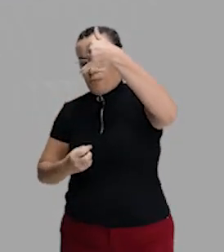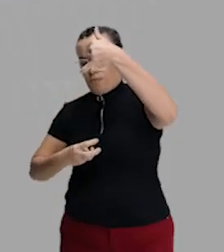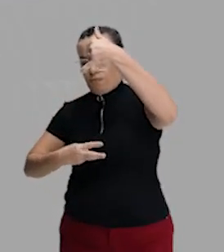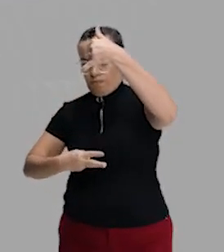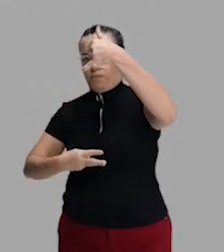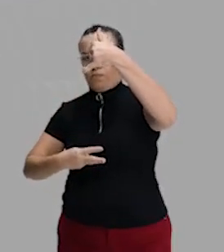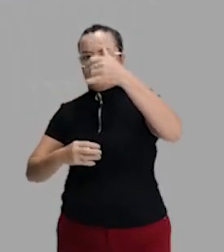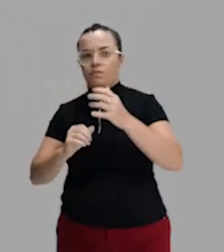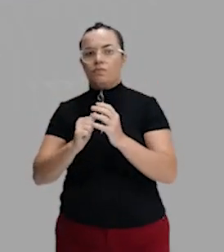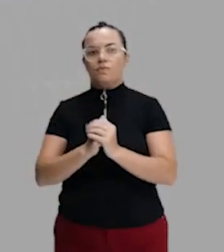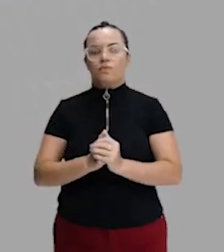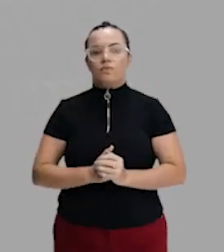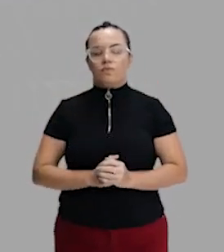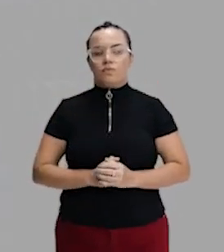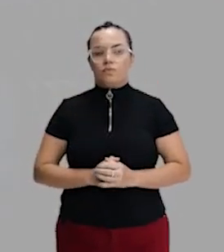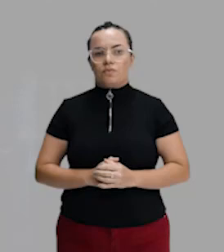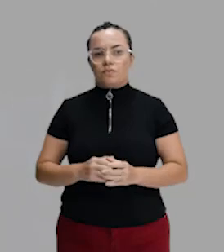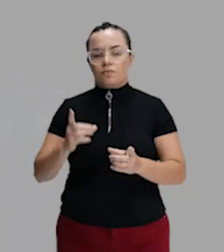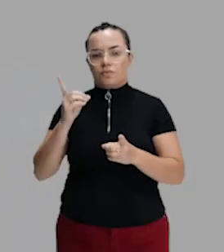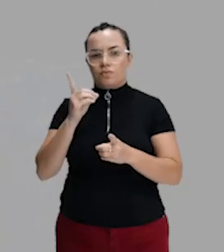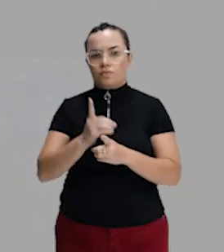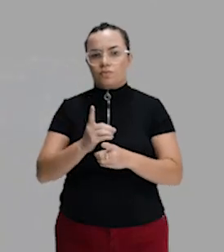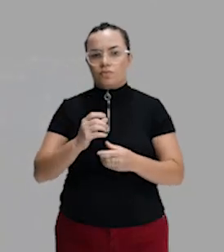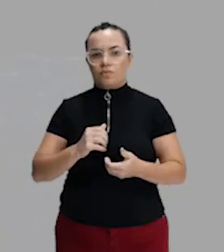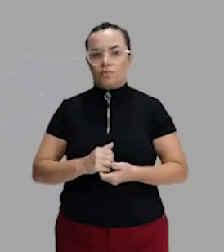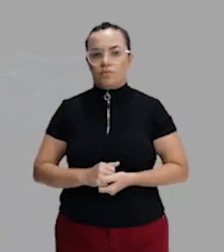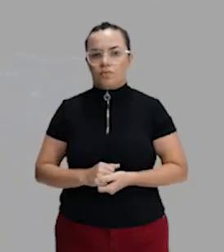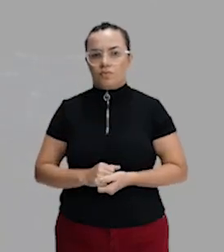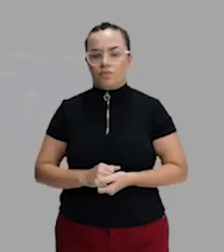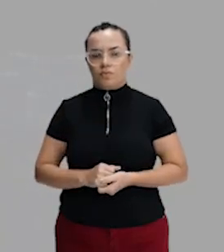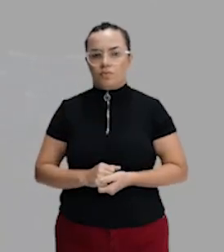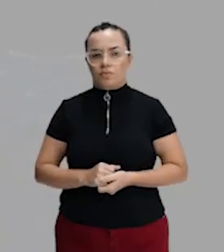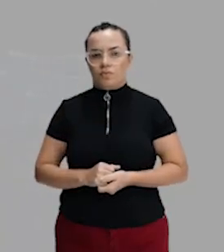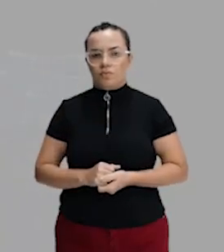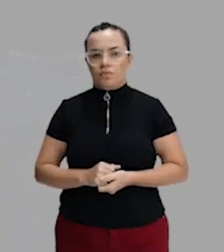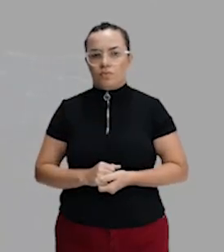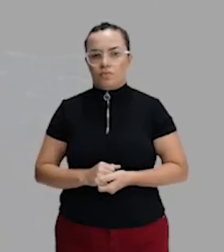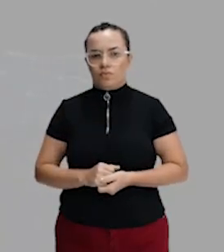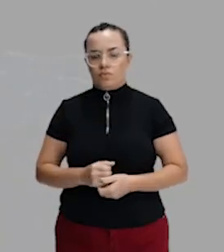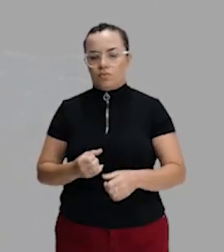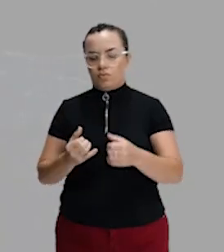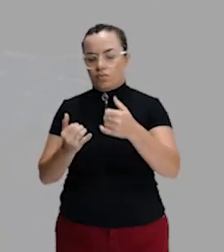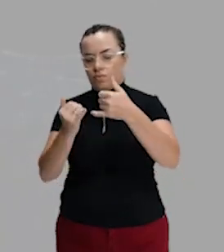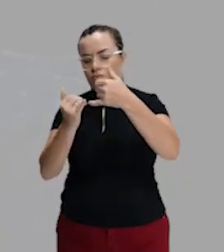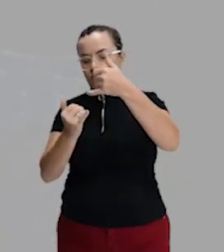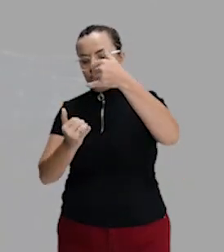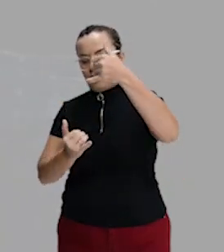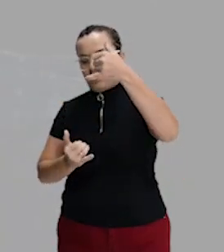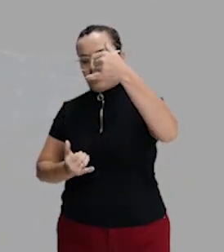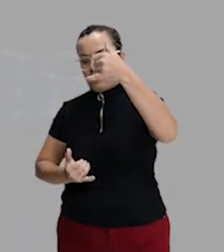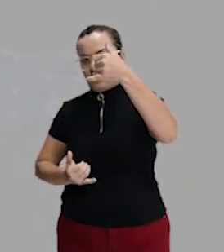3. Então, encontrei aqui, ó, que nós temos a minha reta diretriz. Ó.